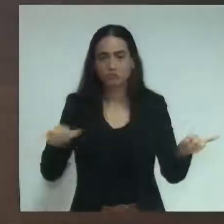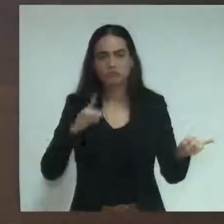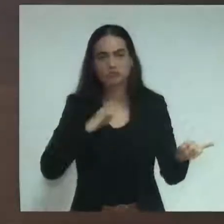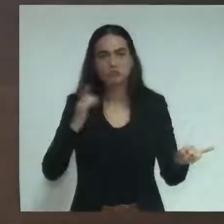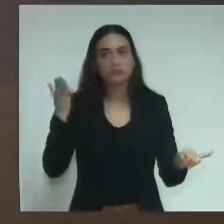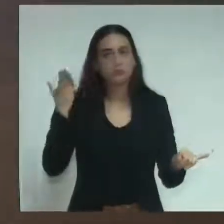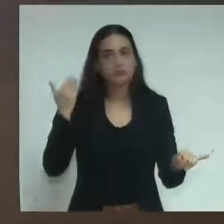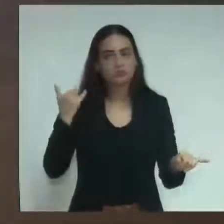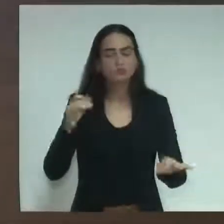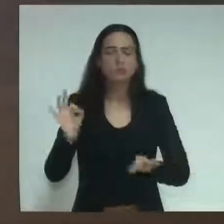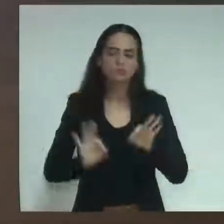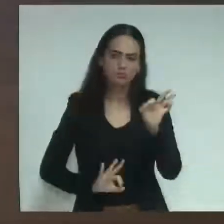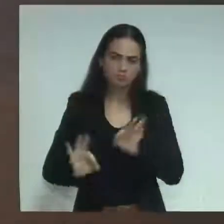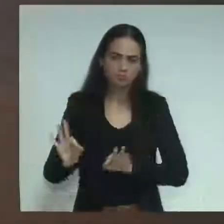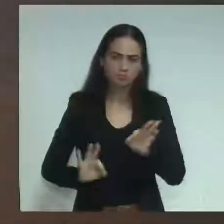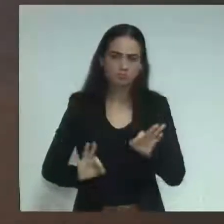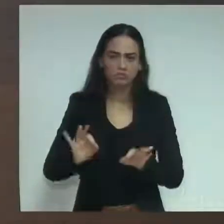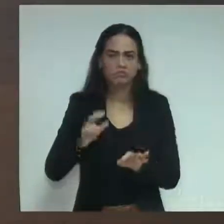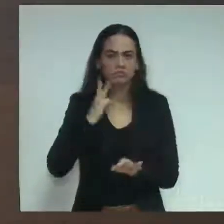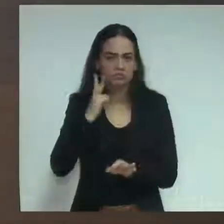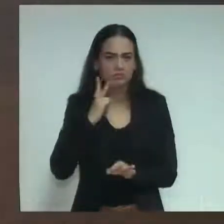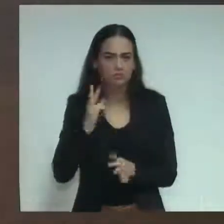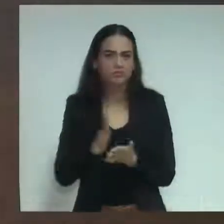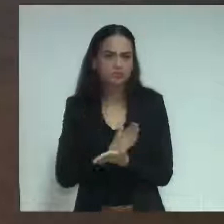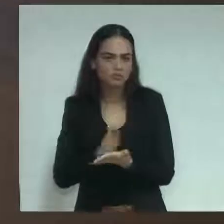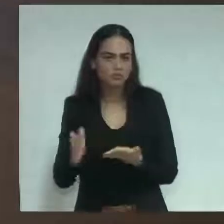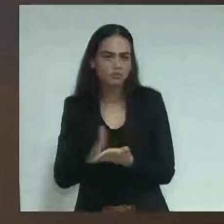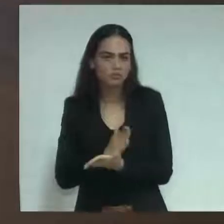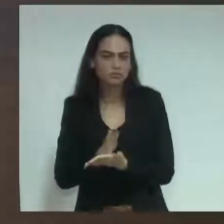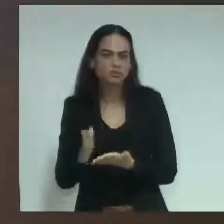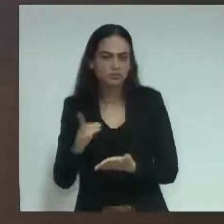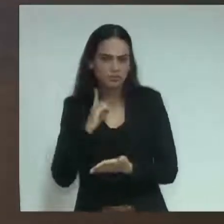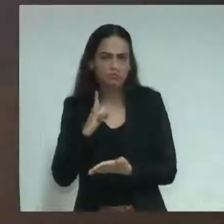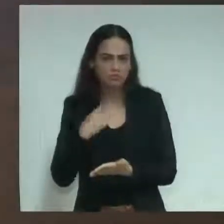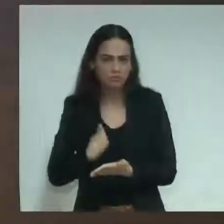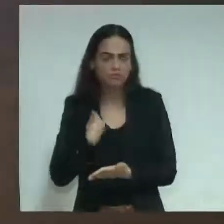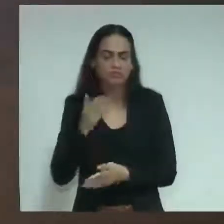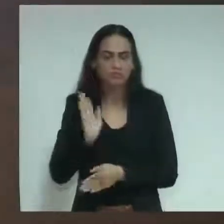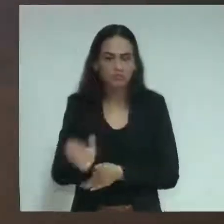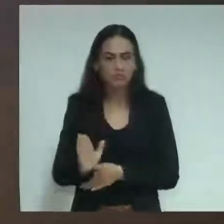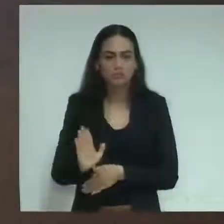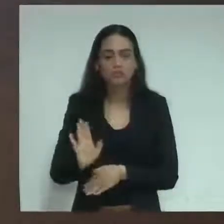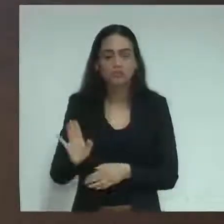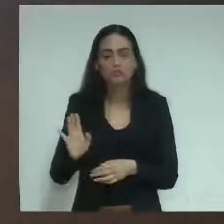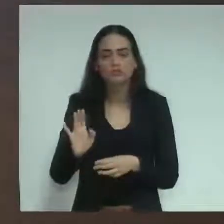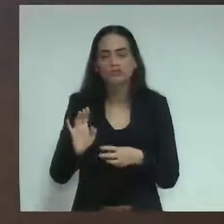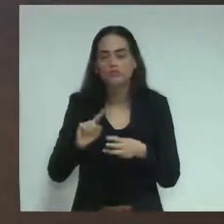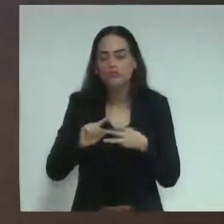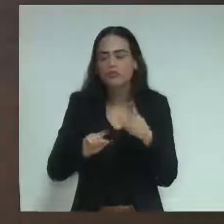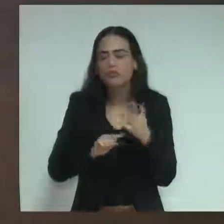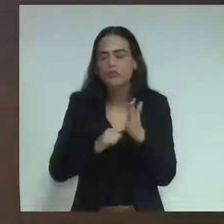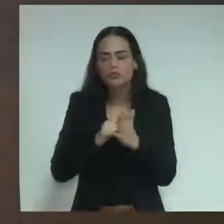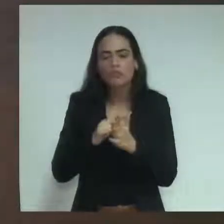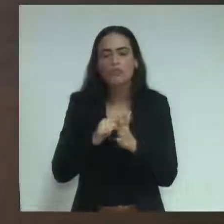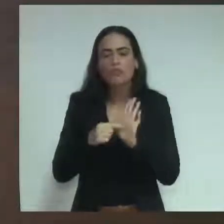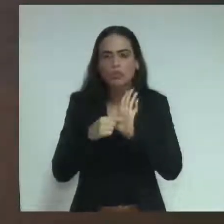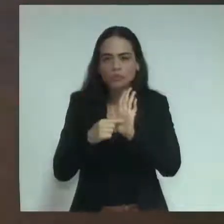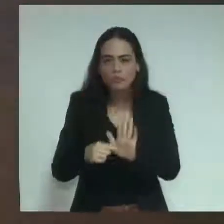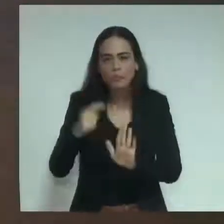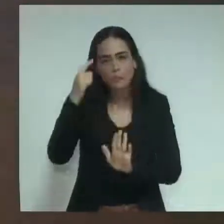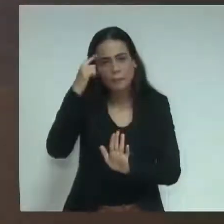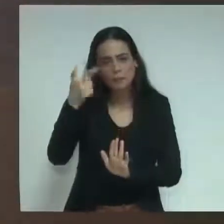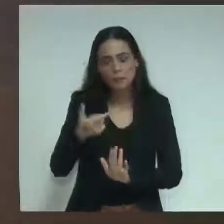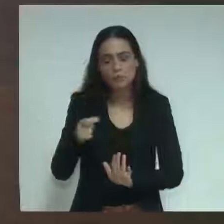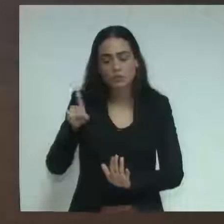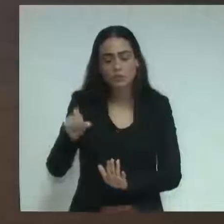até participa de alguns deles, mas eu destaquei alguns para que a gente possa pensar um 2019 diferente.